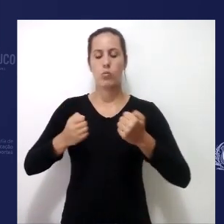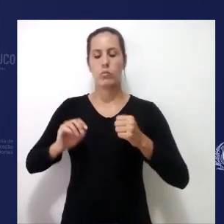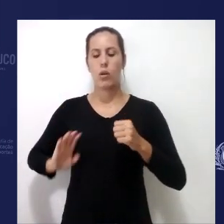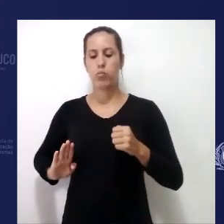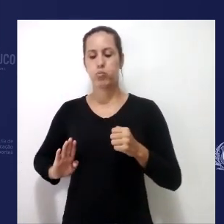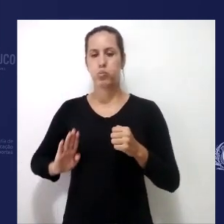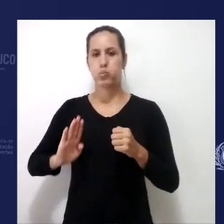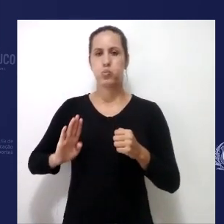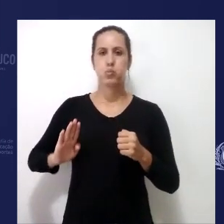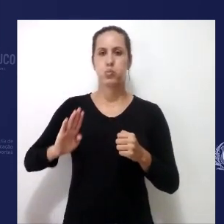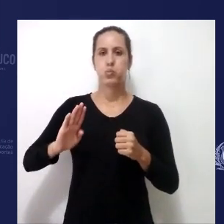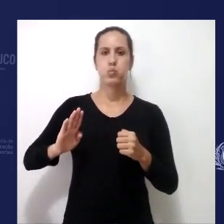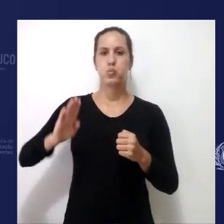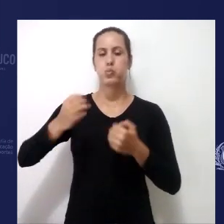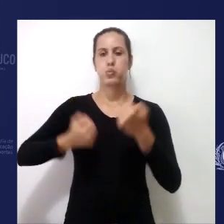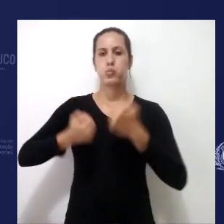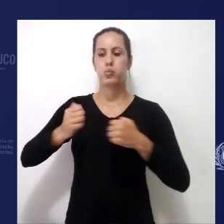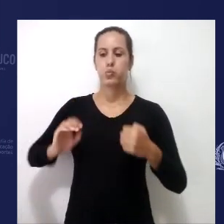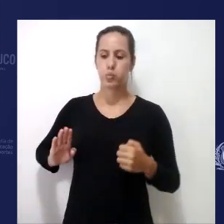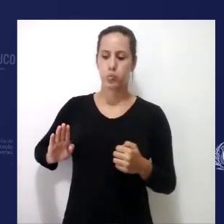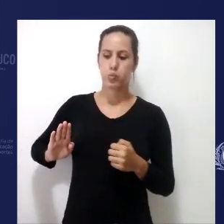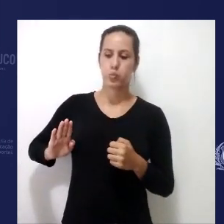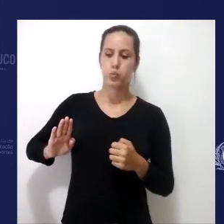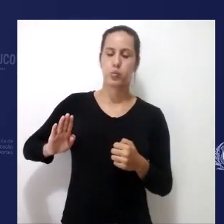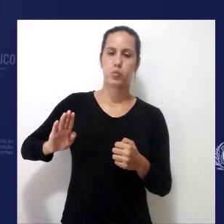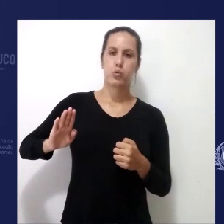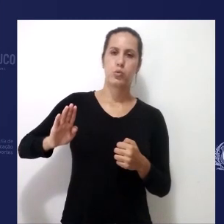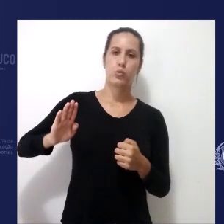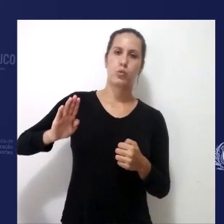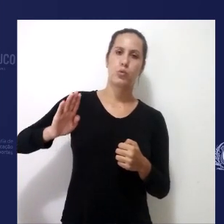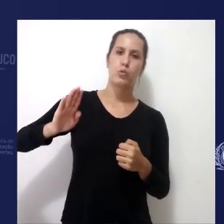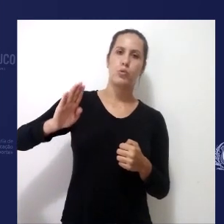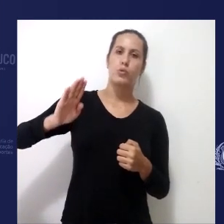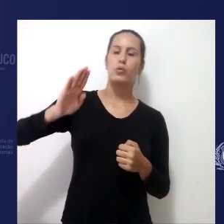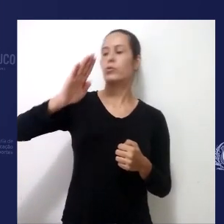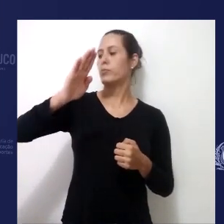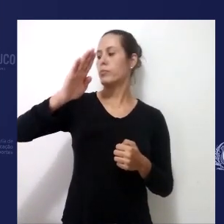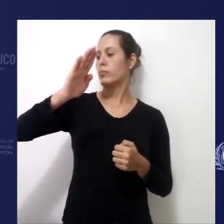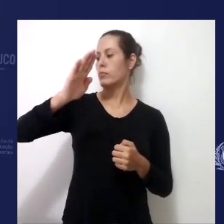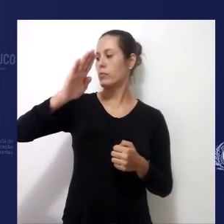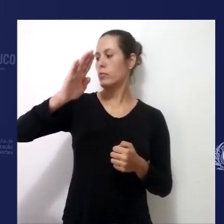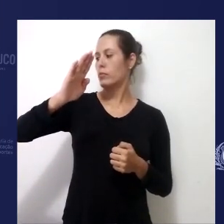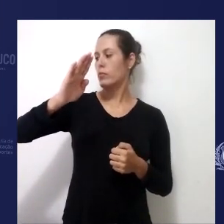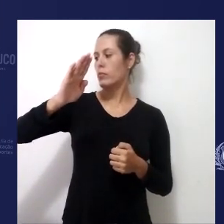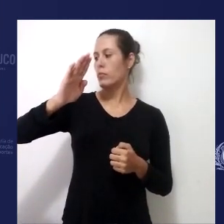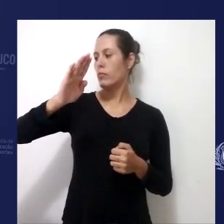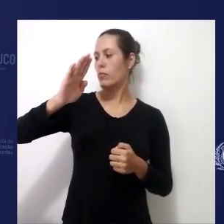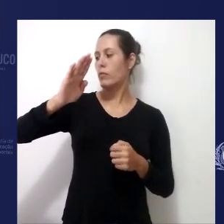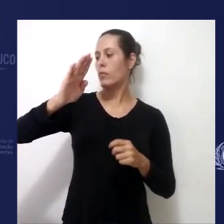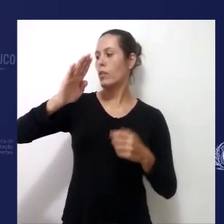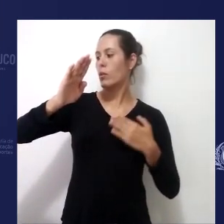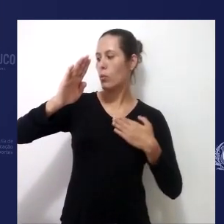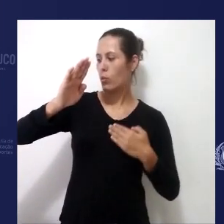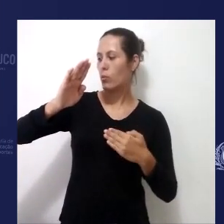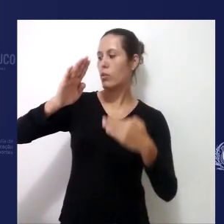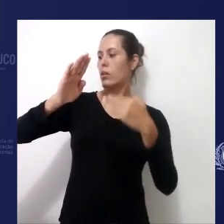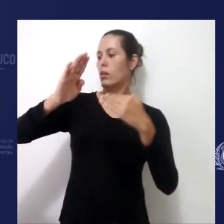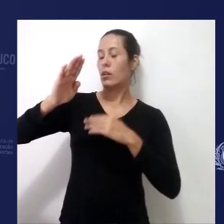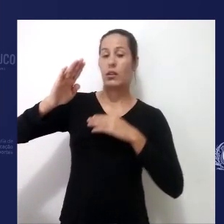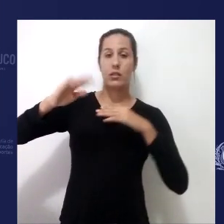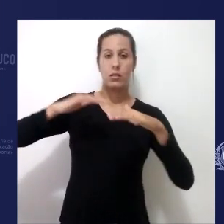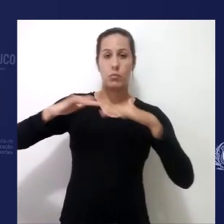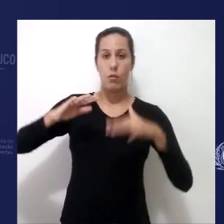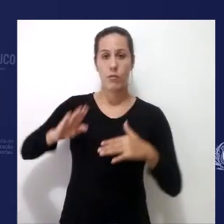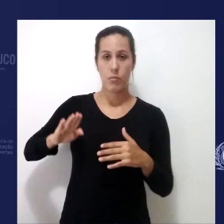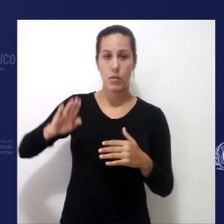subindo uma ladeira, ele está ali produzindo energia cinética. Quando ele chegar lá no topo, ele vai ter uma energia